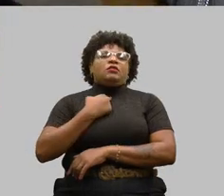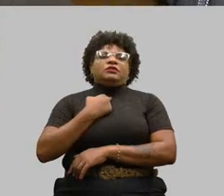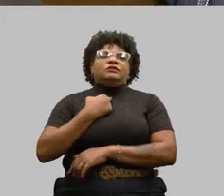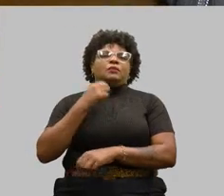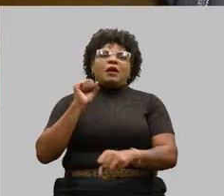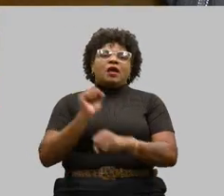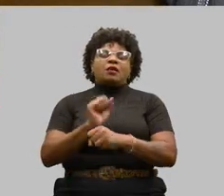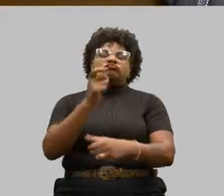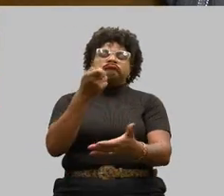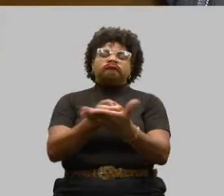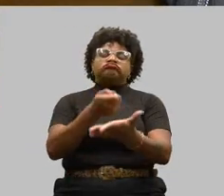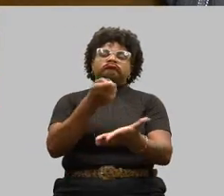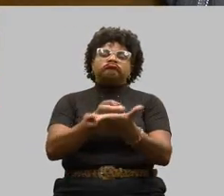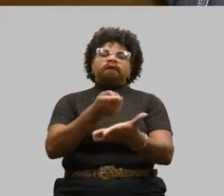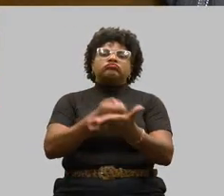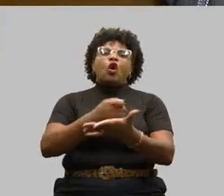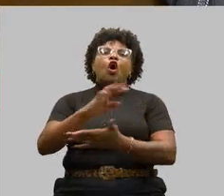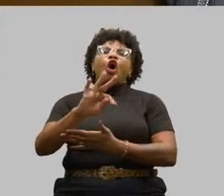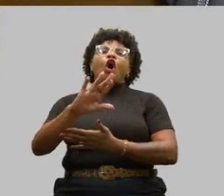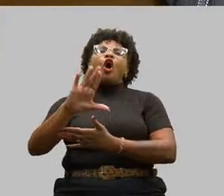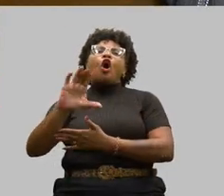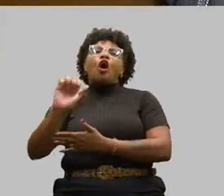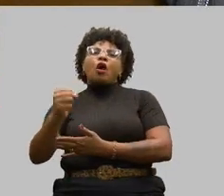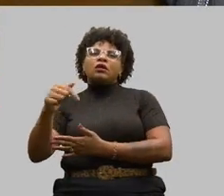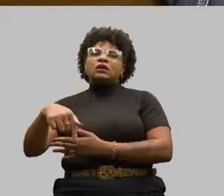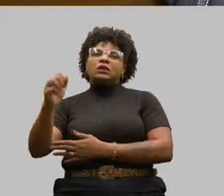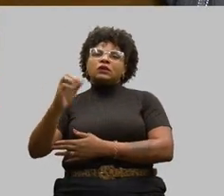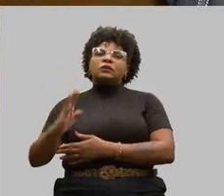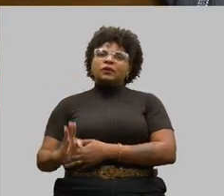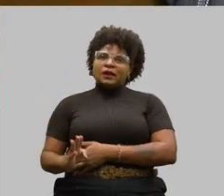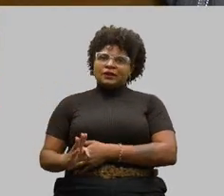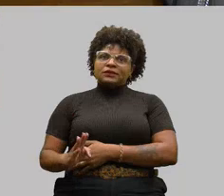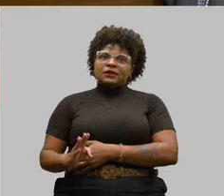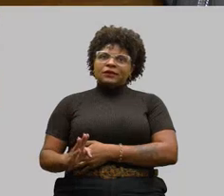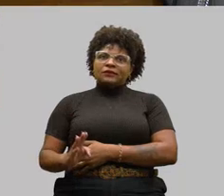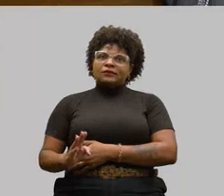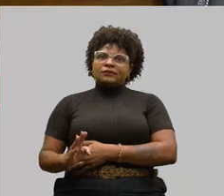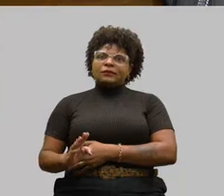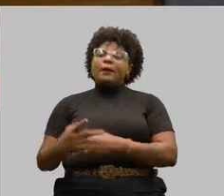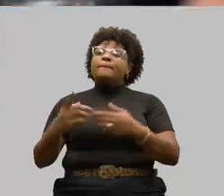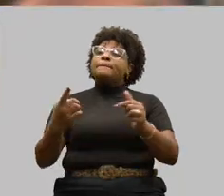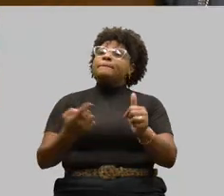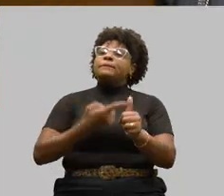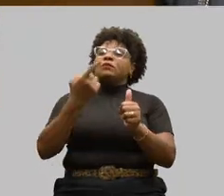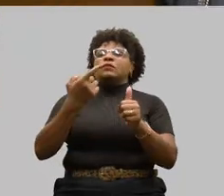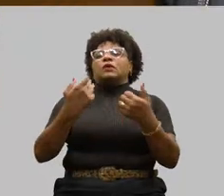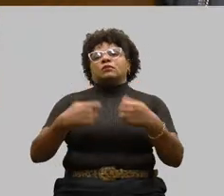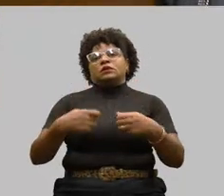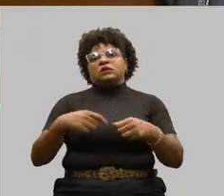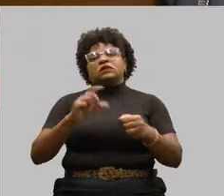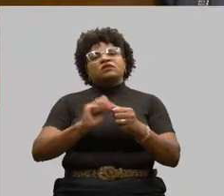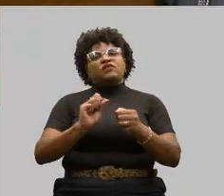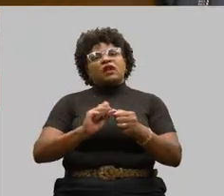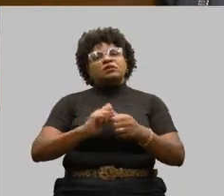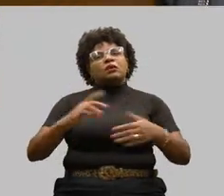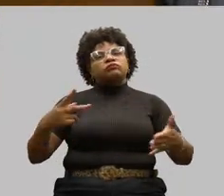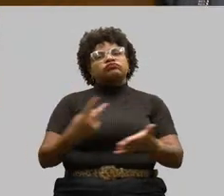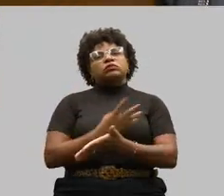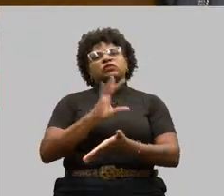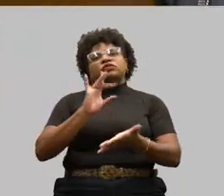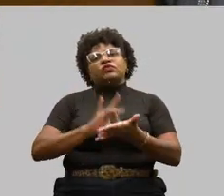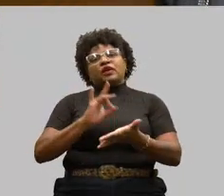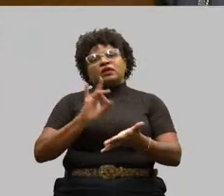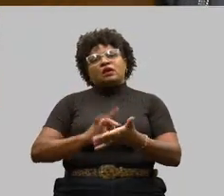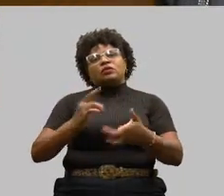nosso Brasil então a gente não pode falar ainda da questão da gente ir além A gente precisa primeiro fazer cumprir a nossa